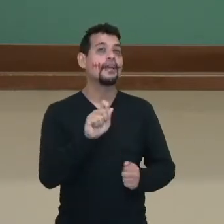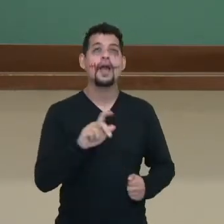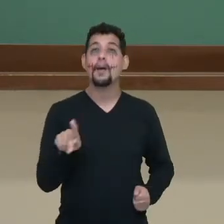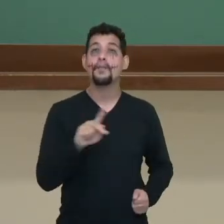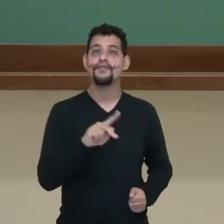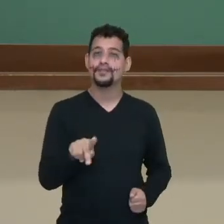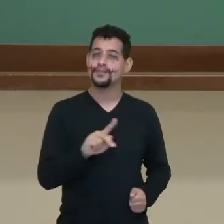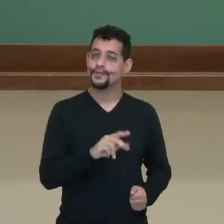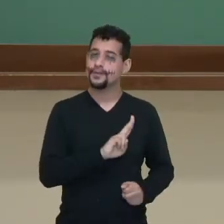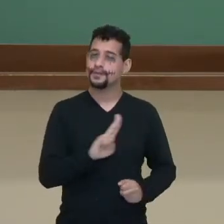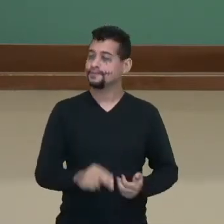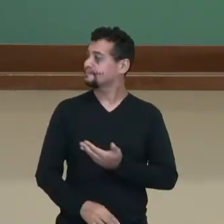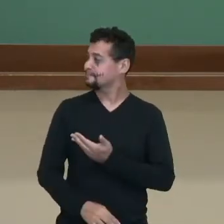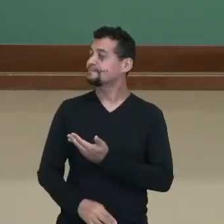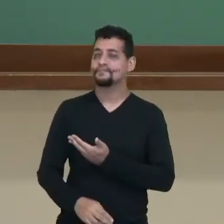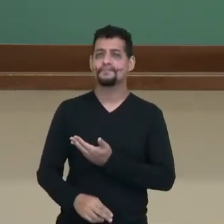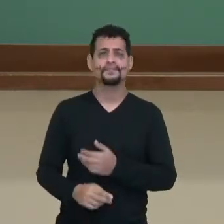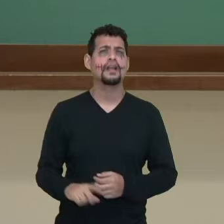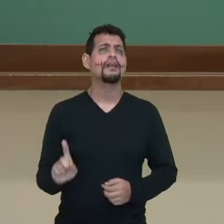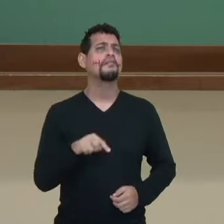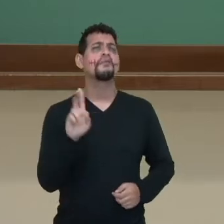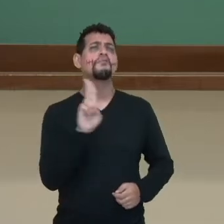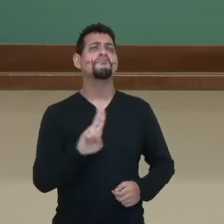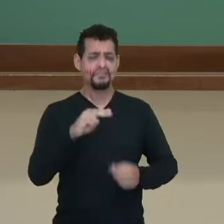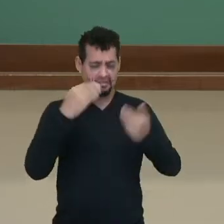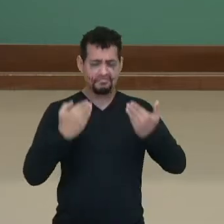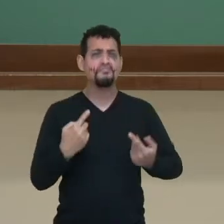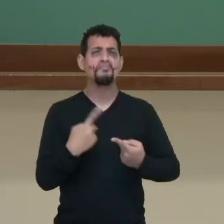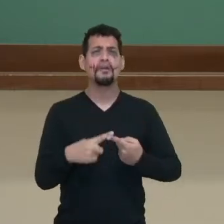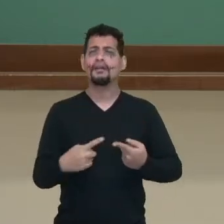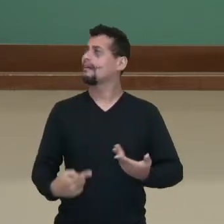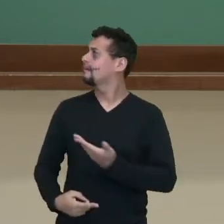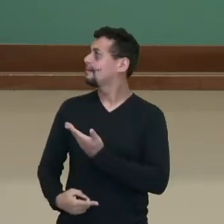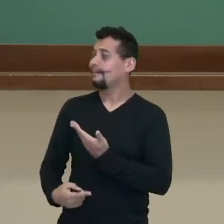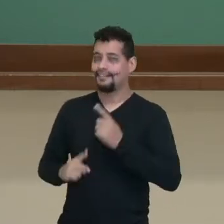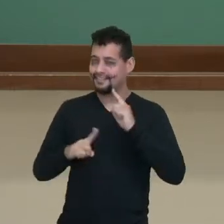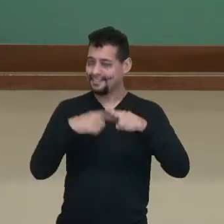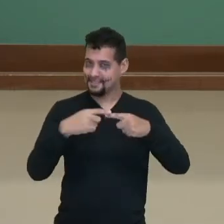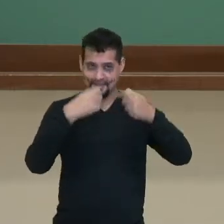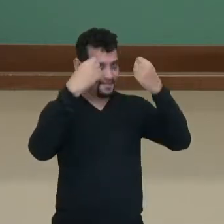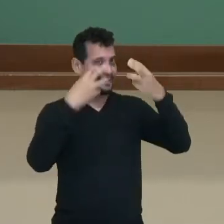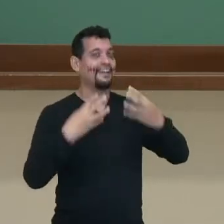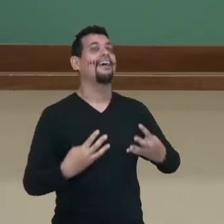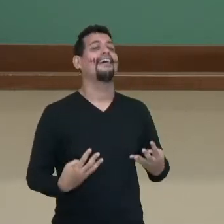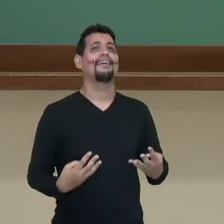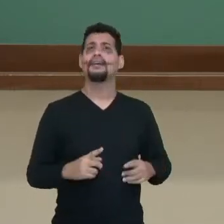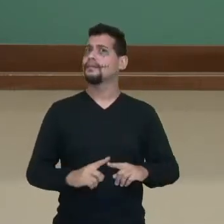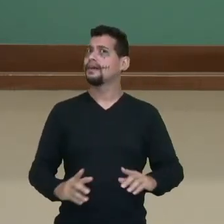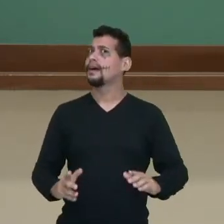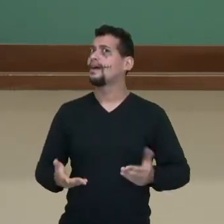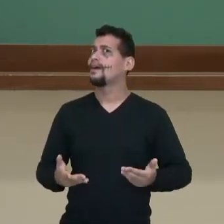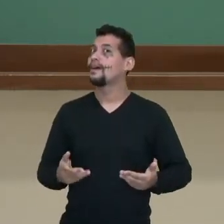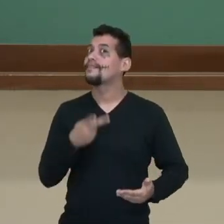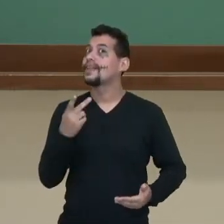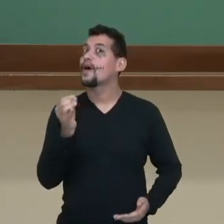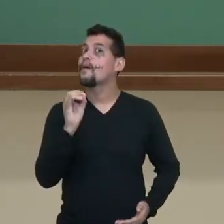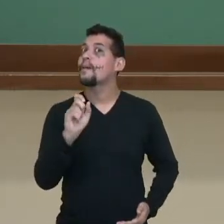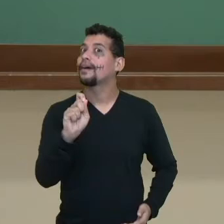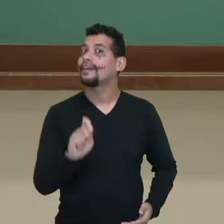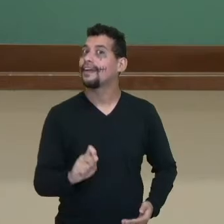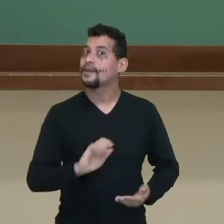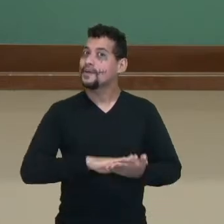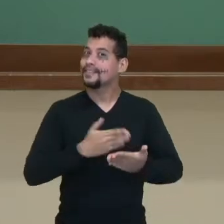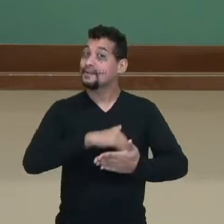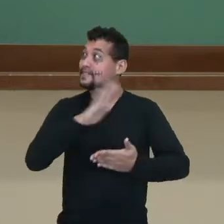professora Estefânia. Por que será que eu estou vestida assim? Logo, logo vamos saber. E agora vamos dar um olá para